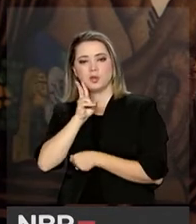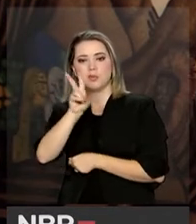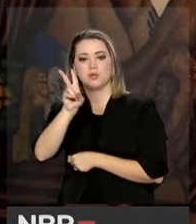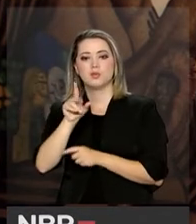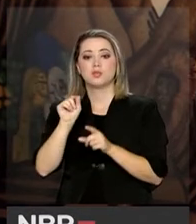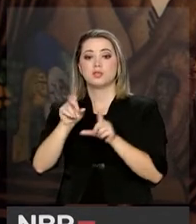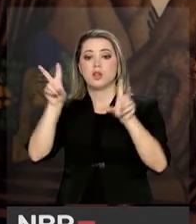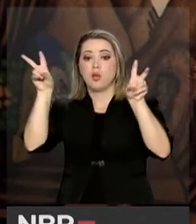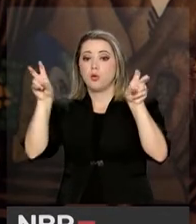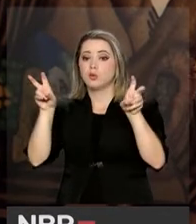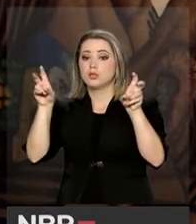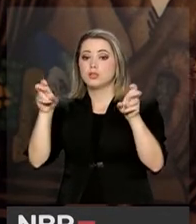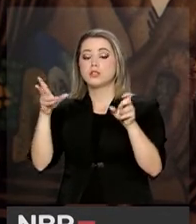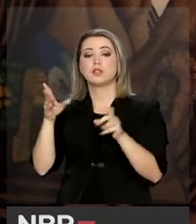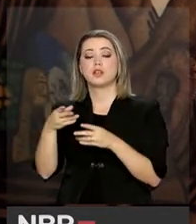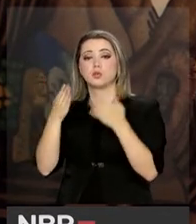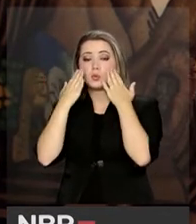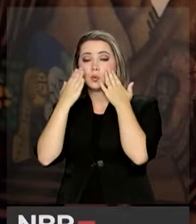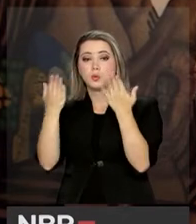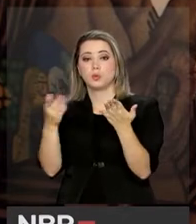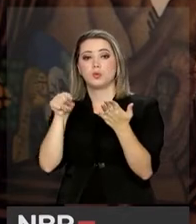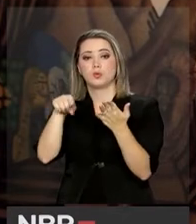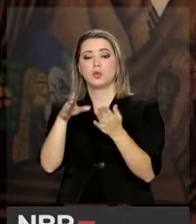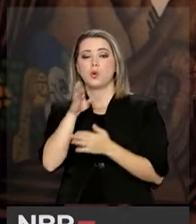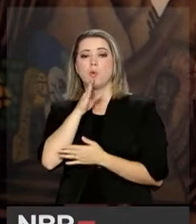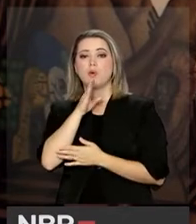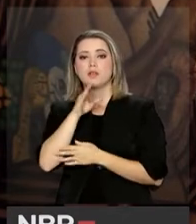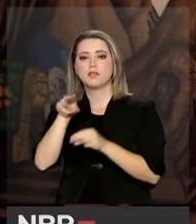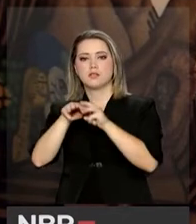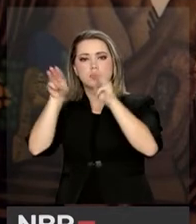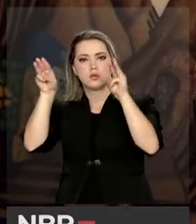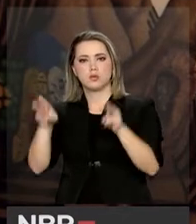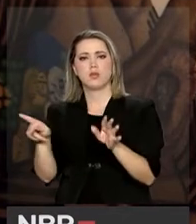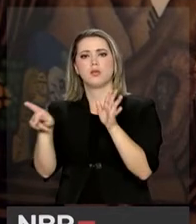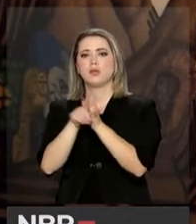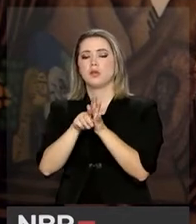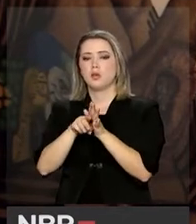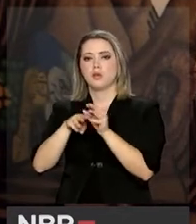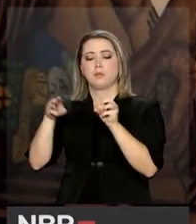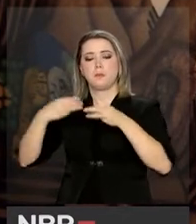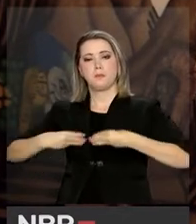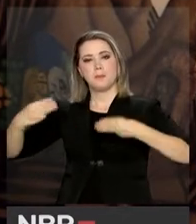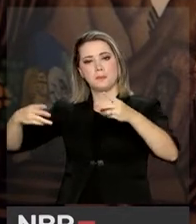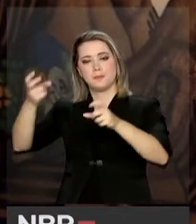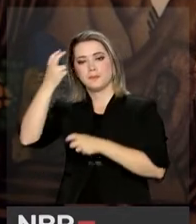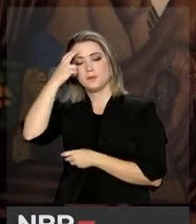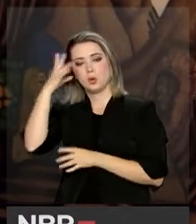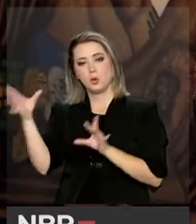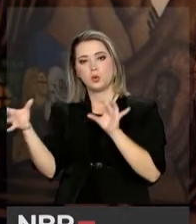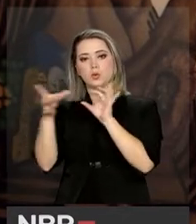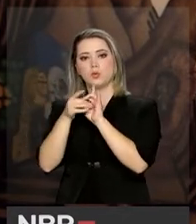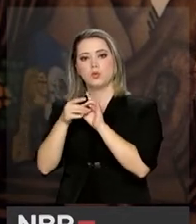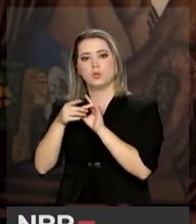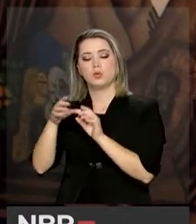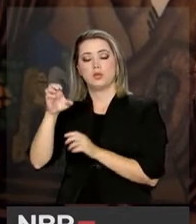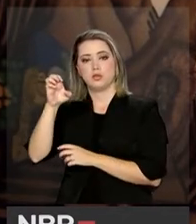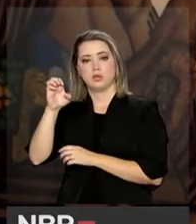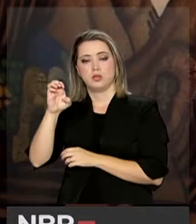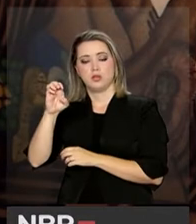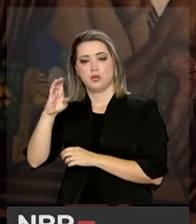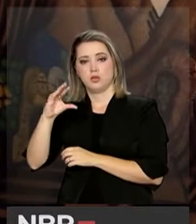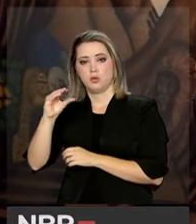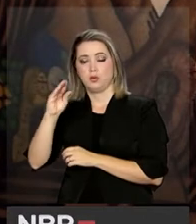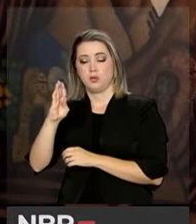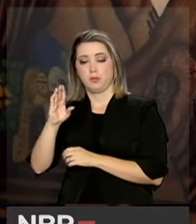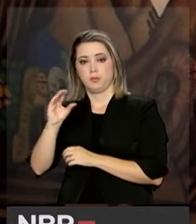assistindo um trecho do programa Conhecendo Museus, que é do Ministério da Cultura, em parceria com a EBC. Você